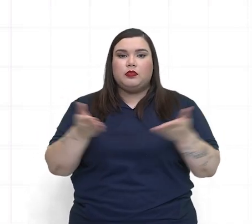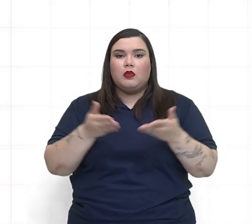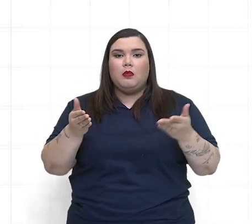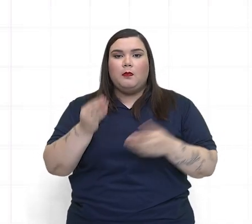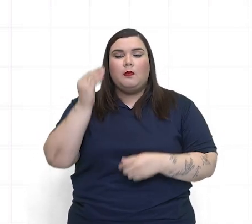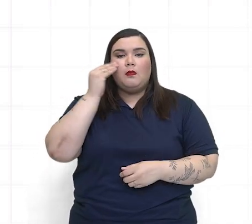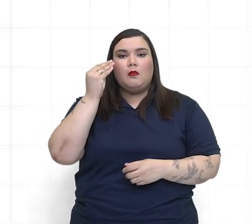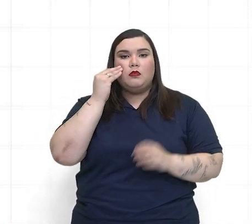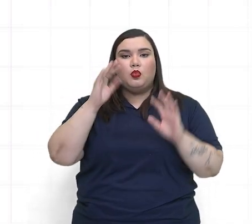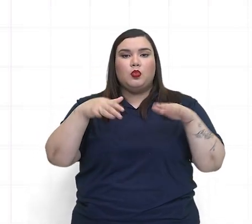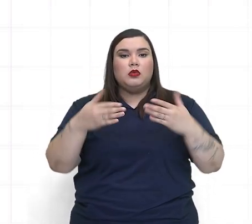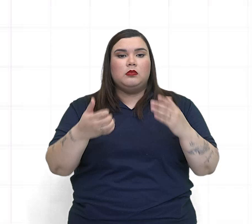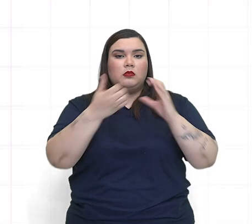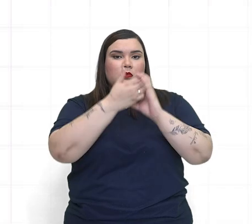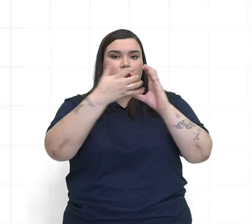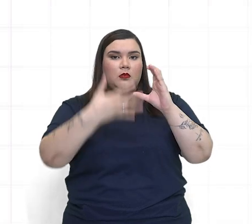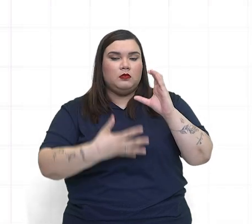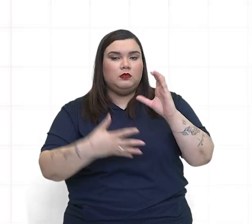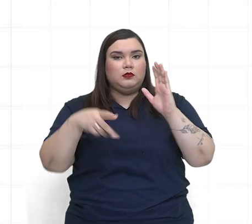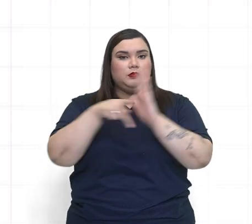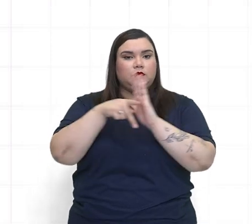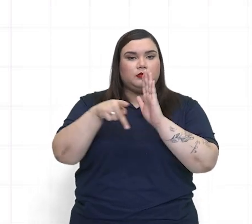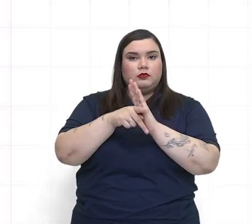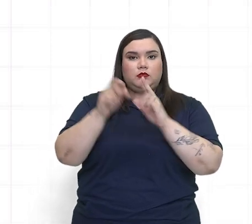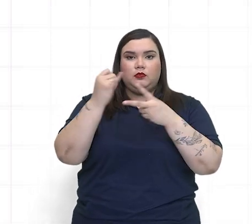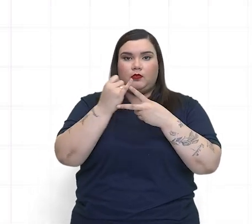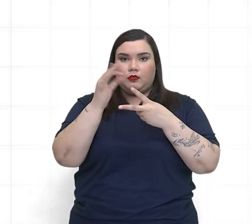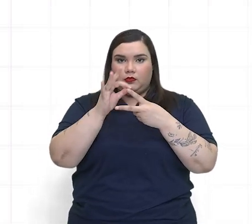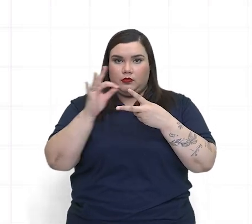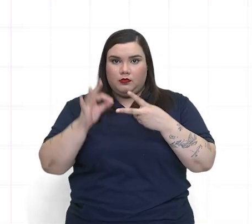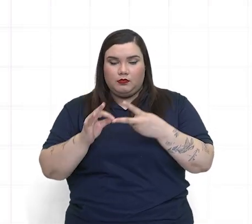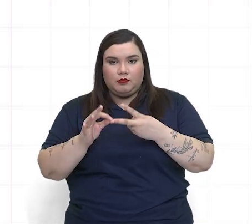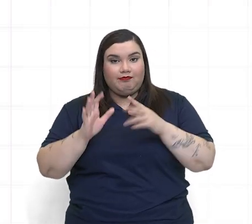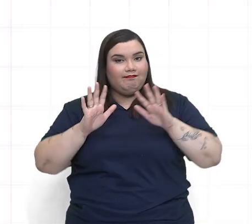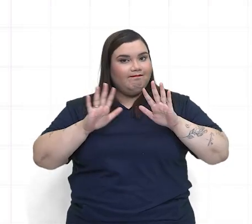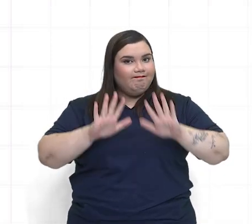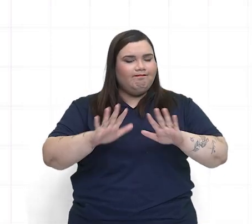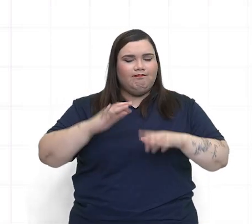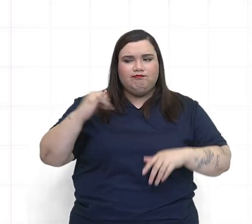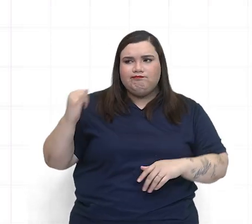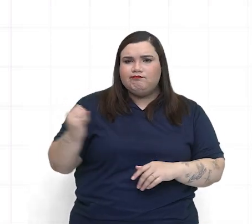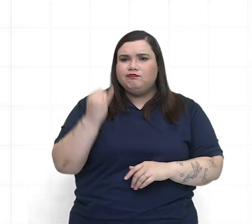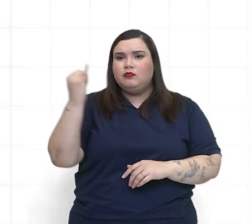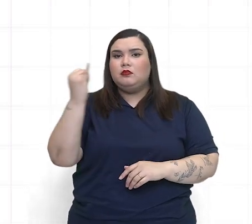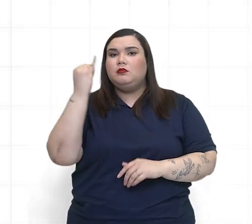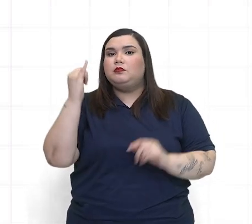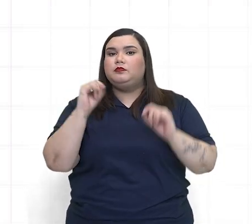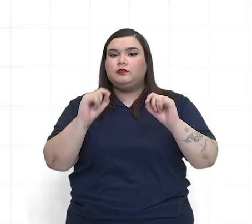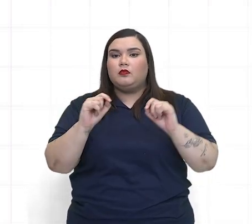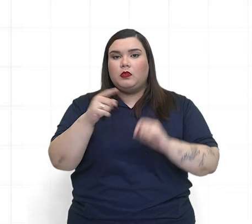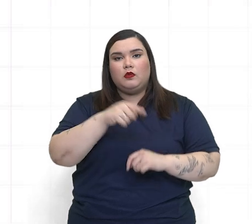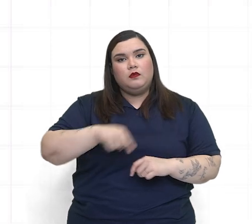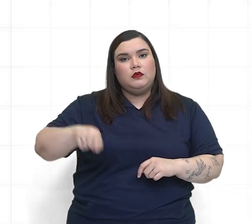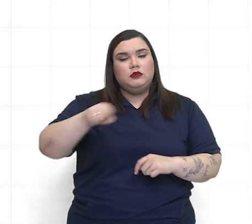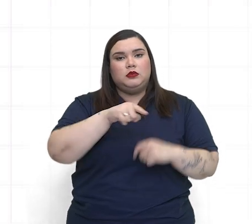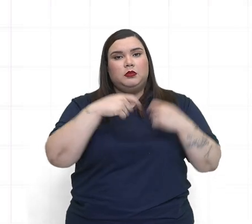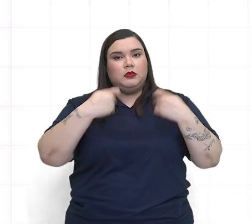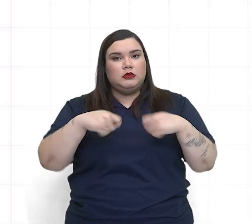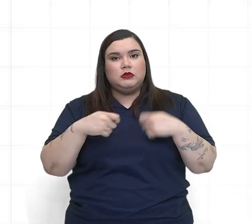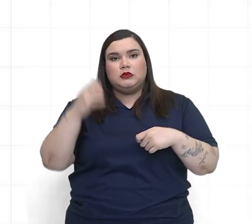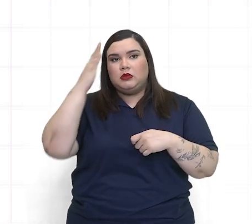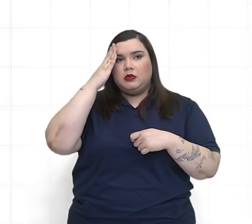ver aí os elementos que compõem um polígono. Pessoal, é importantíssimo que vocês dominem